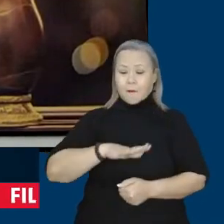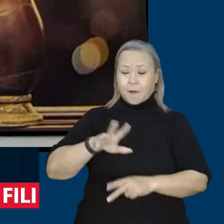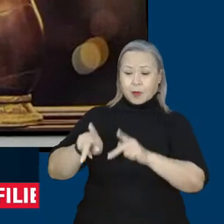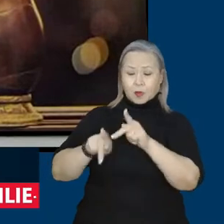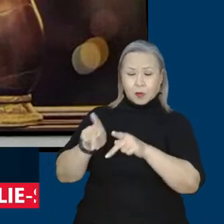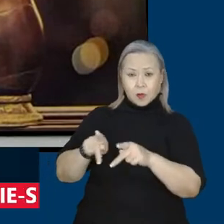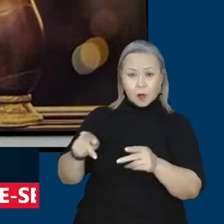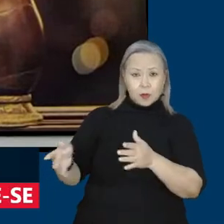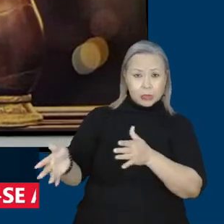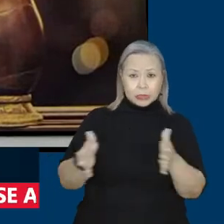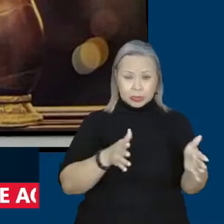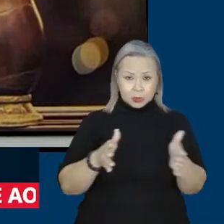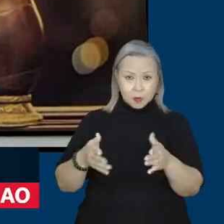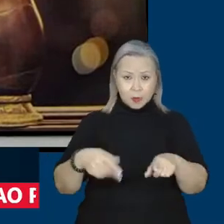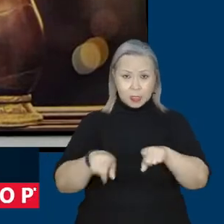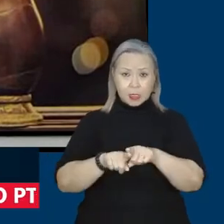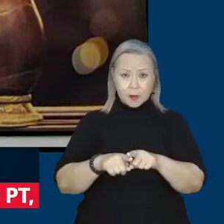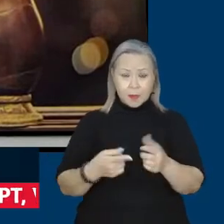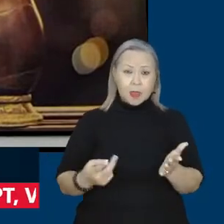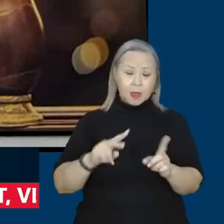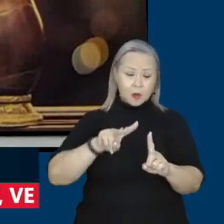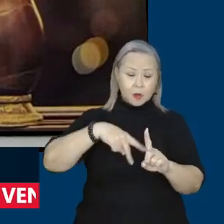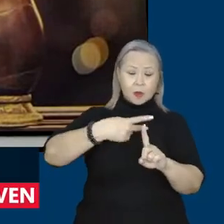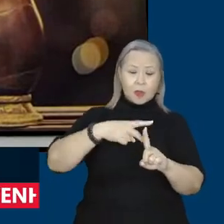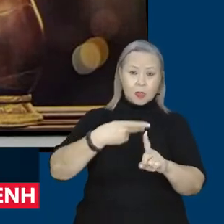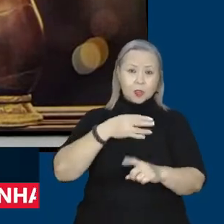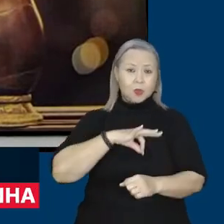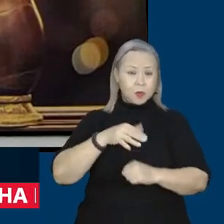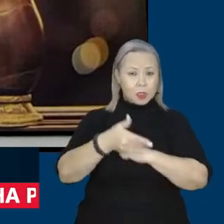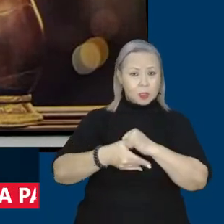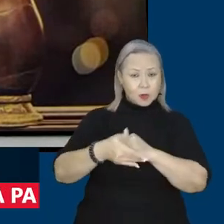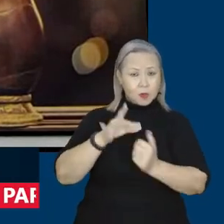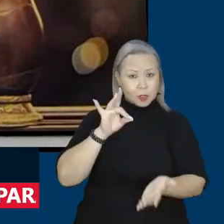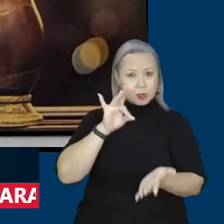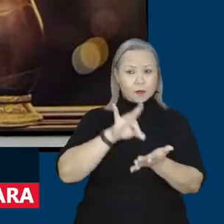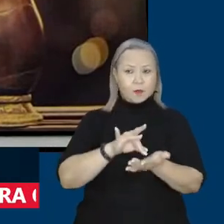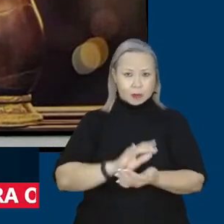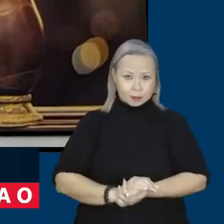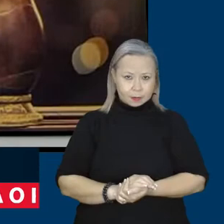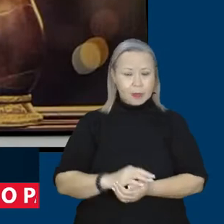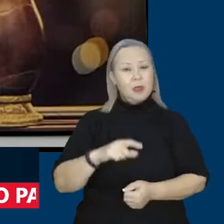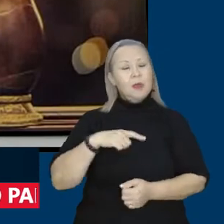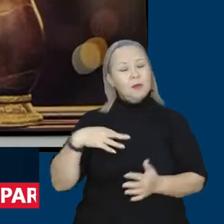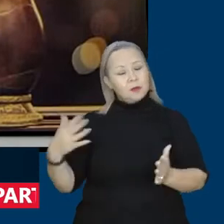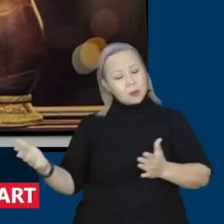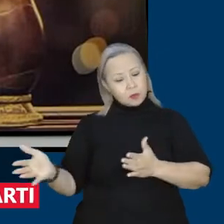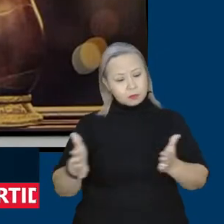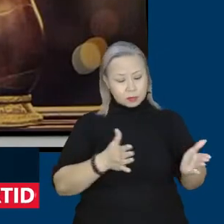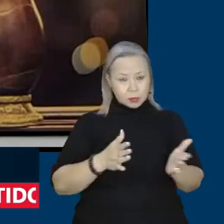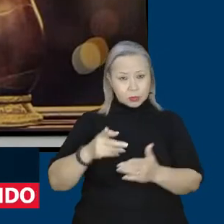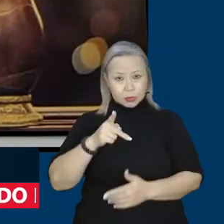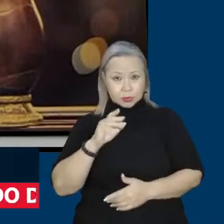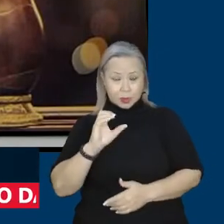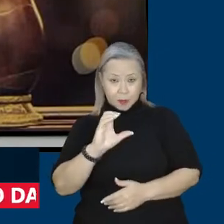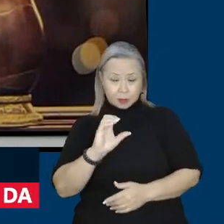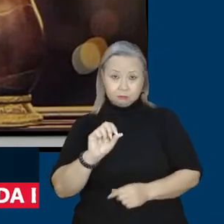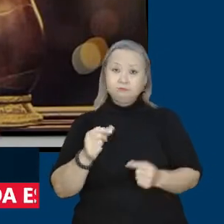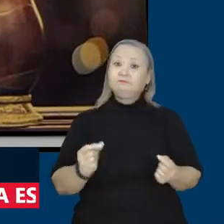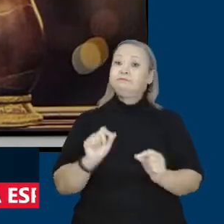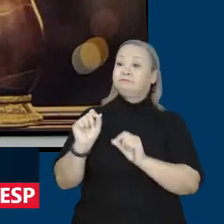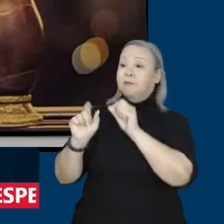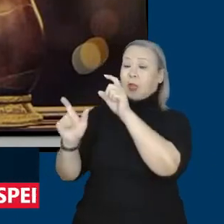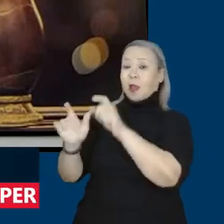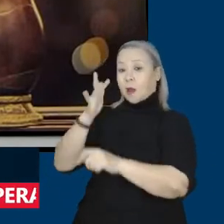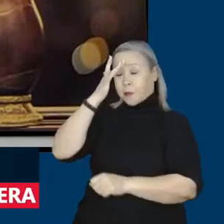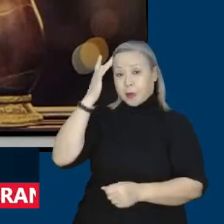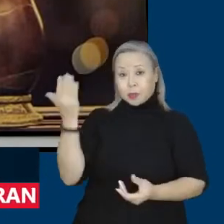inclusive o reajuste real para o salário mínimo passa por essa PEC quem porventura vai dar contra vai tá voltando